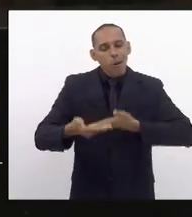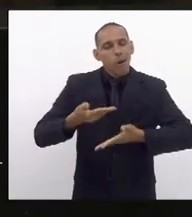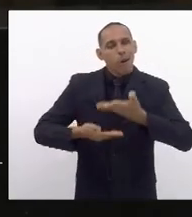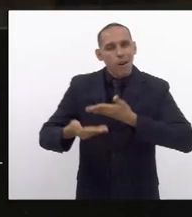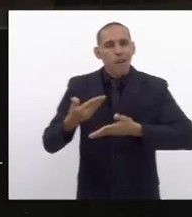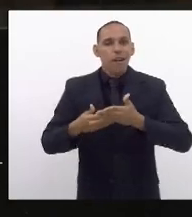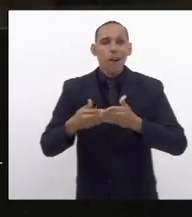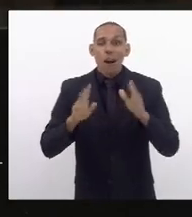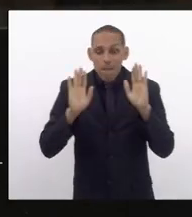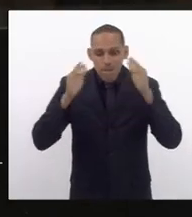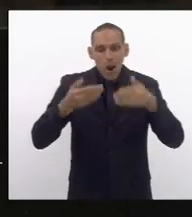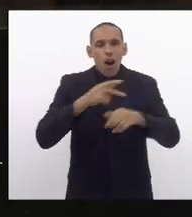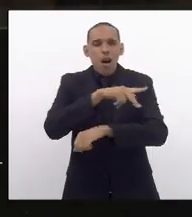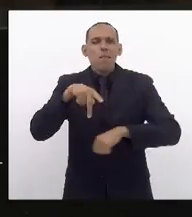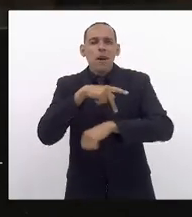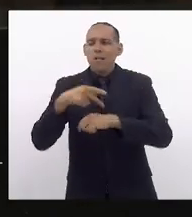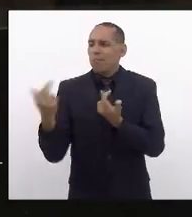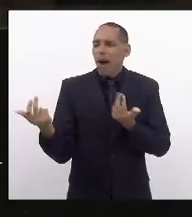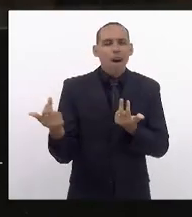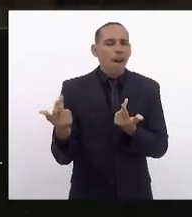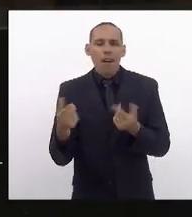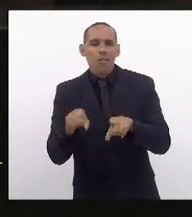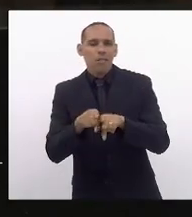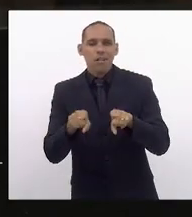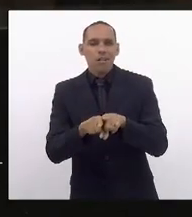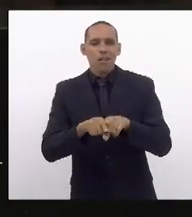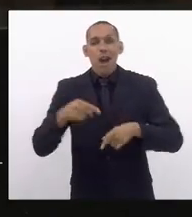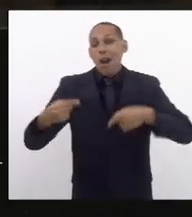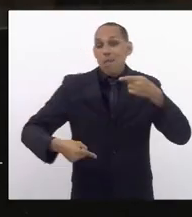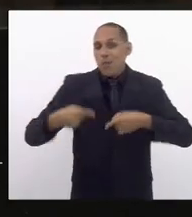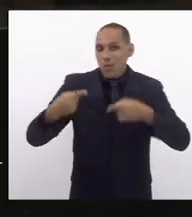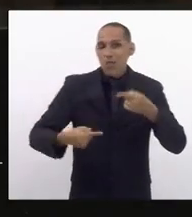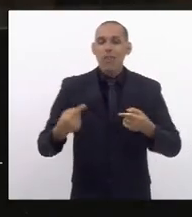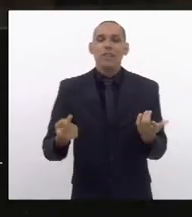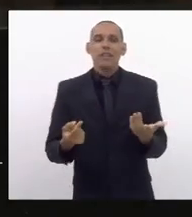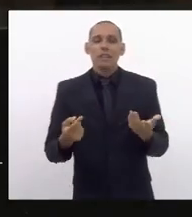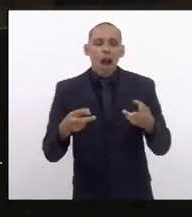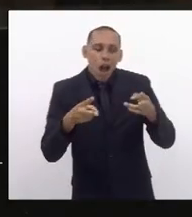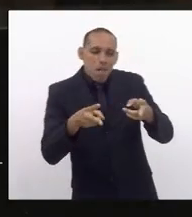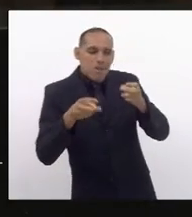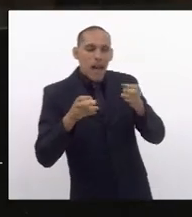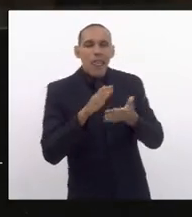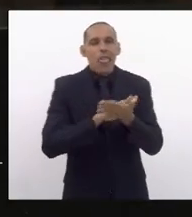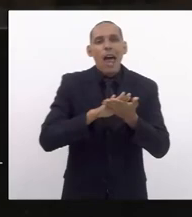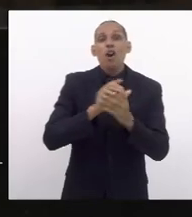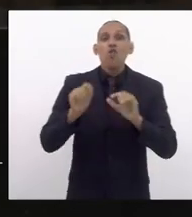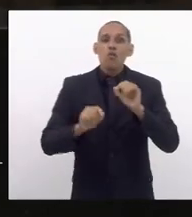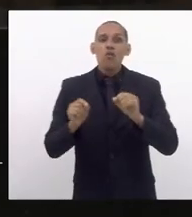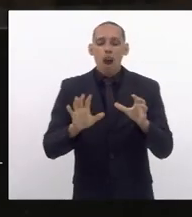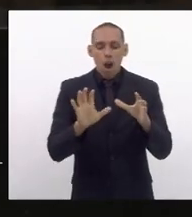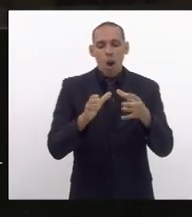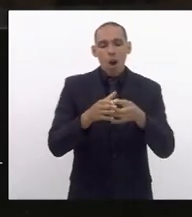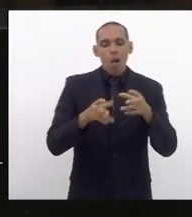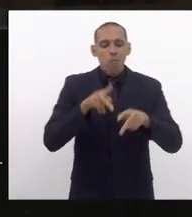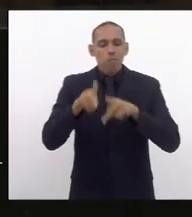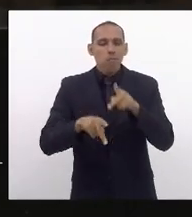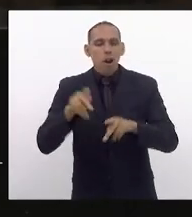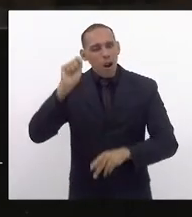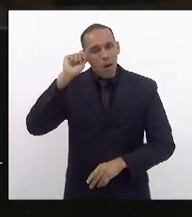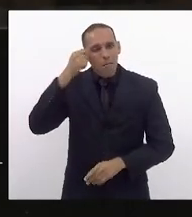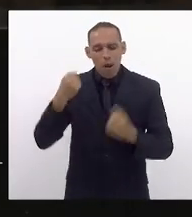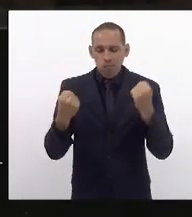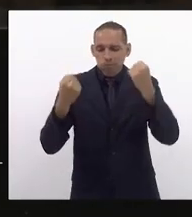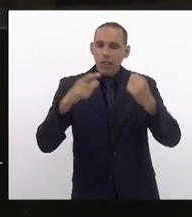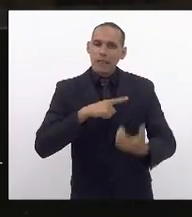países que têm tantas similaridades a partir de políticas que não enxergam o povo preto na sua potencialidade. Então,